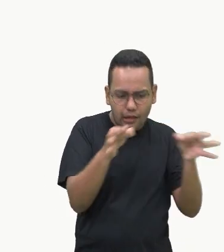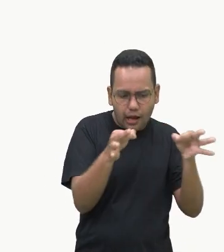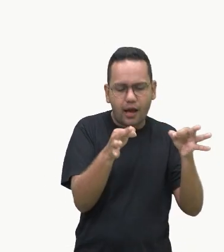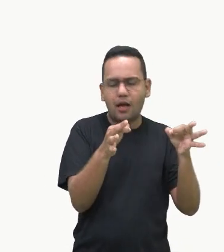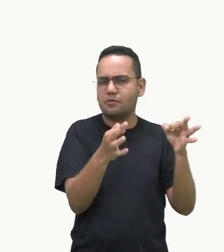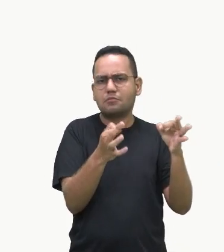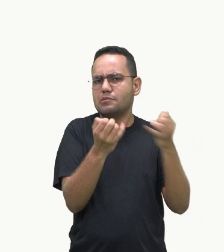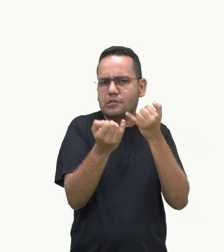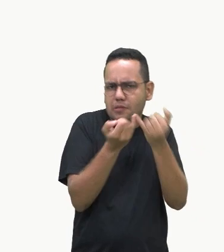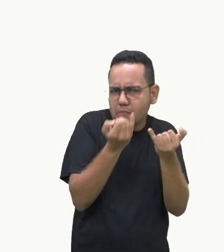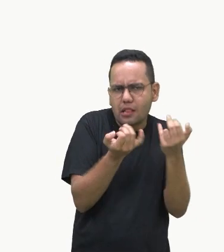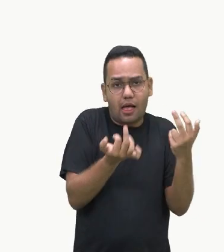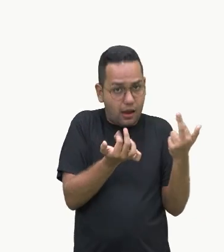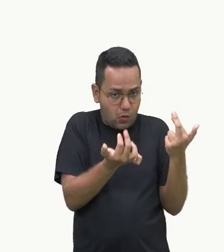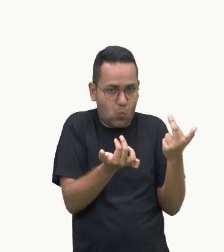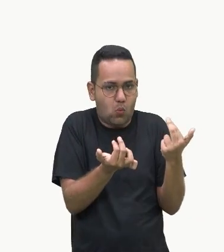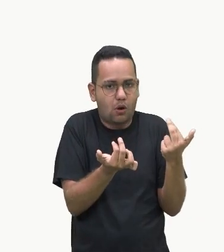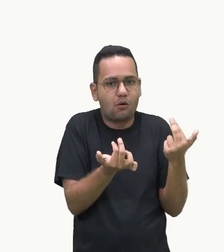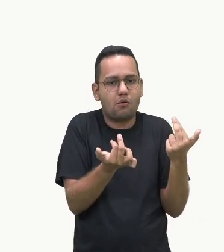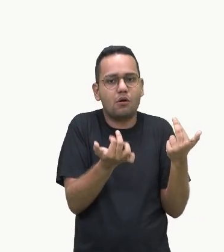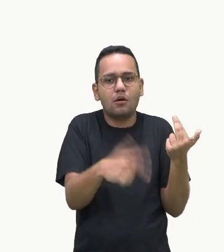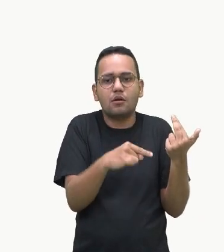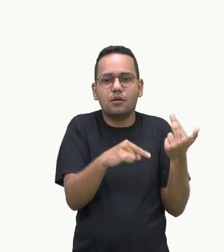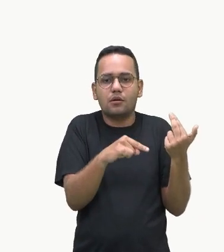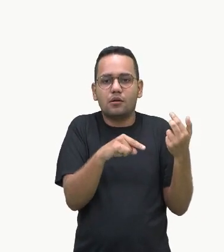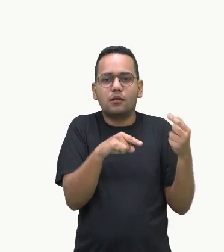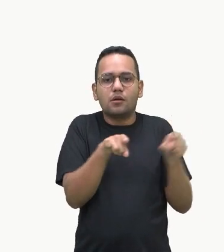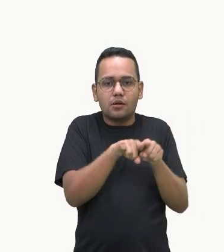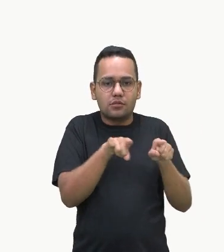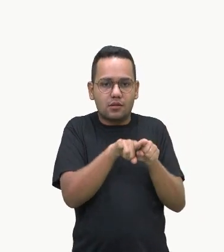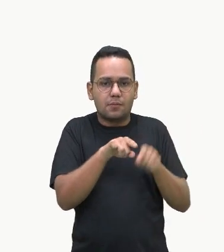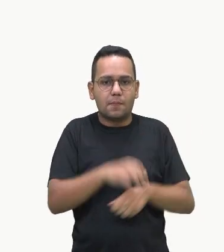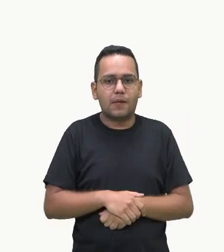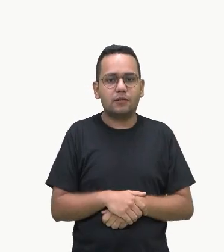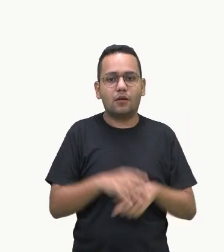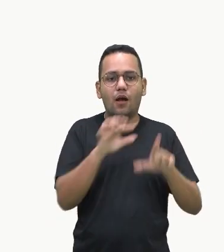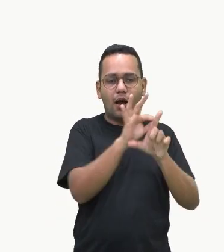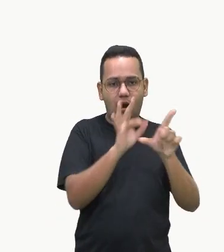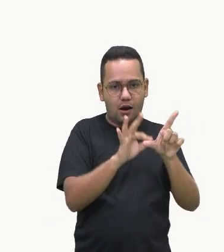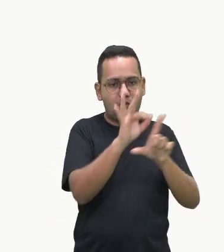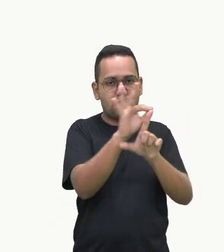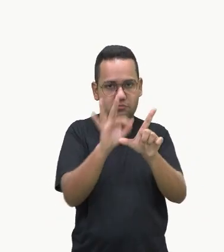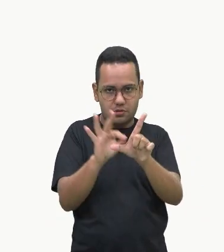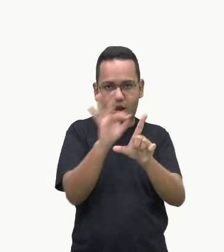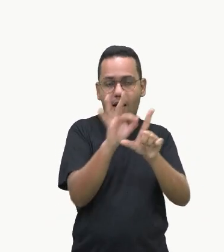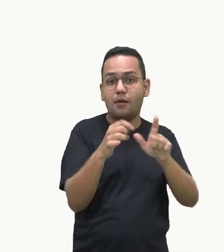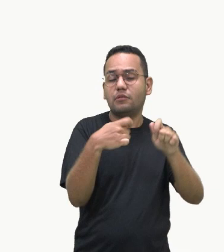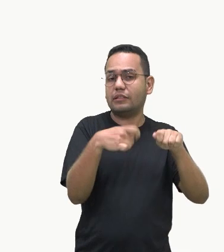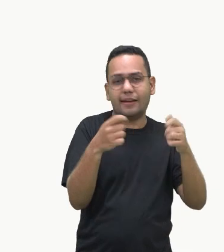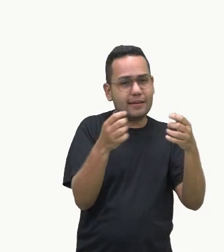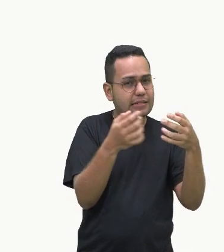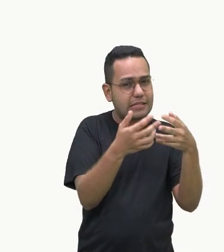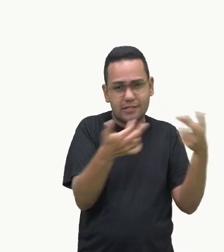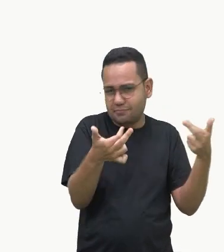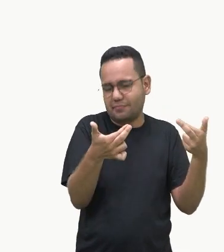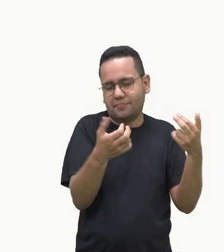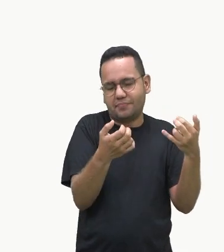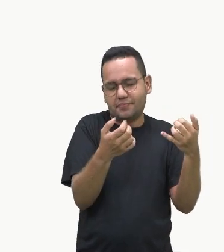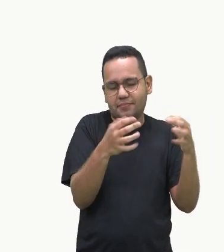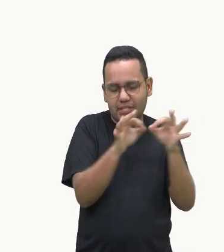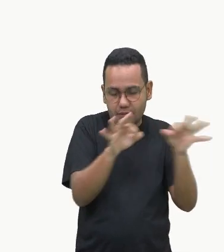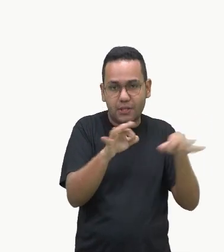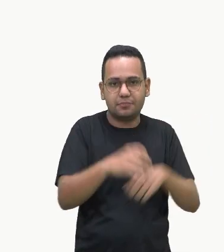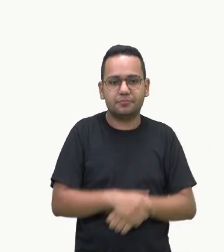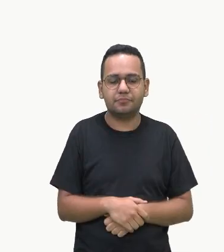tamanho, tudo bem? E cujos ângulos internos têm a mesma medida. Como exemplo, o triângulo equilátero e